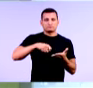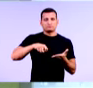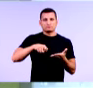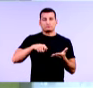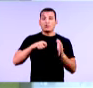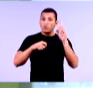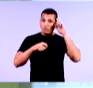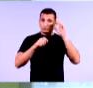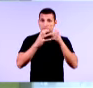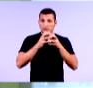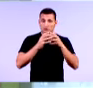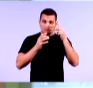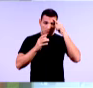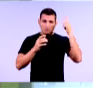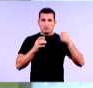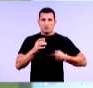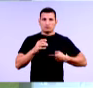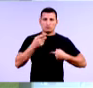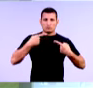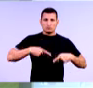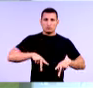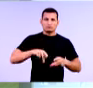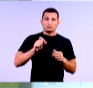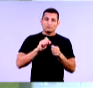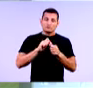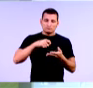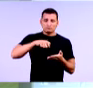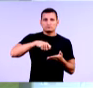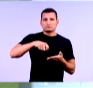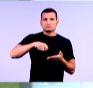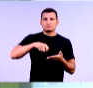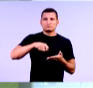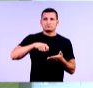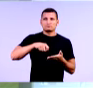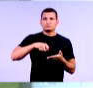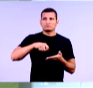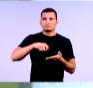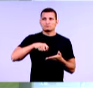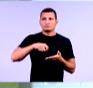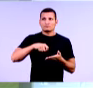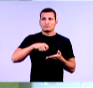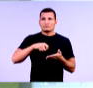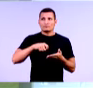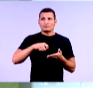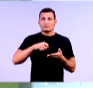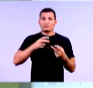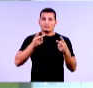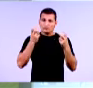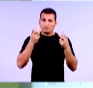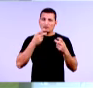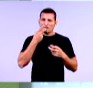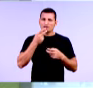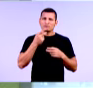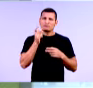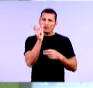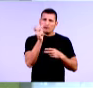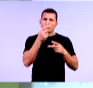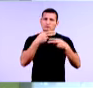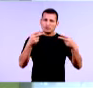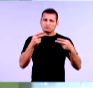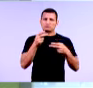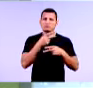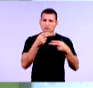olha, esse objeto serve para fazer isso. Perceba que eu estou falando muita palavra objeto. É aí que vem